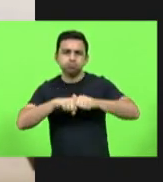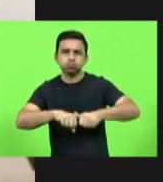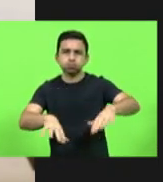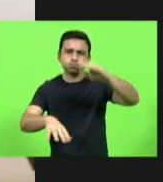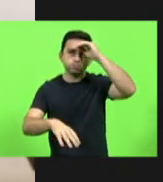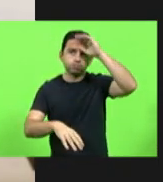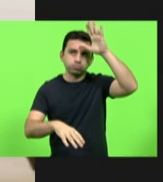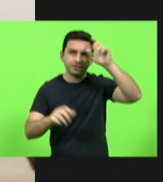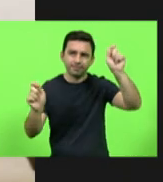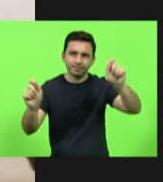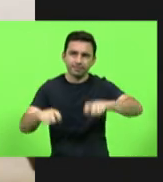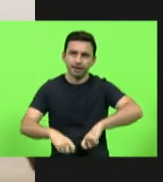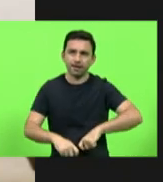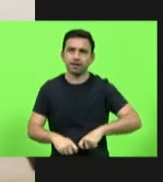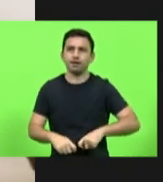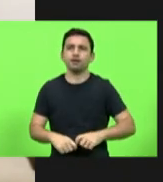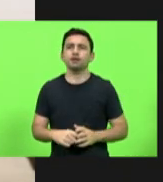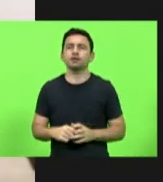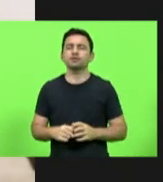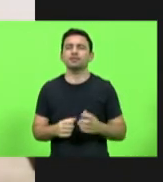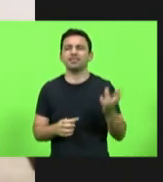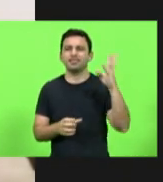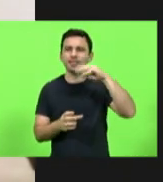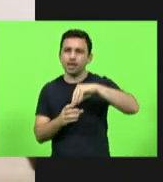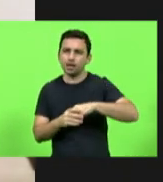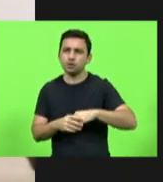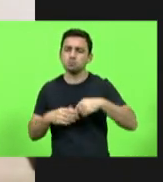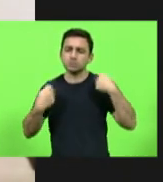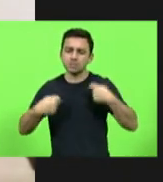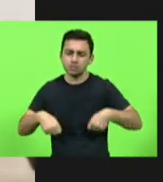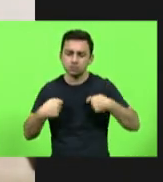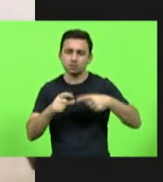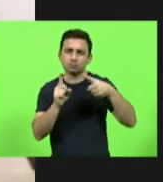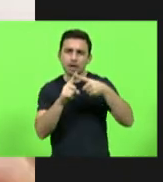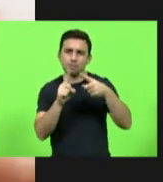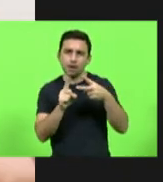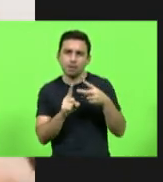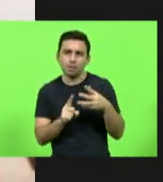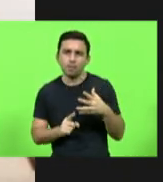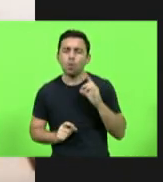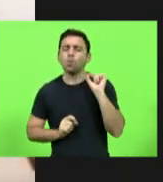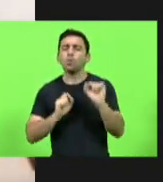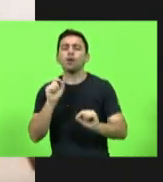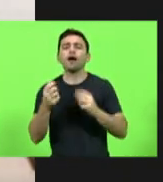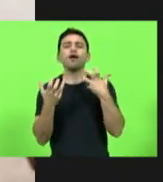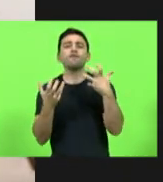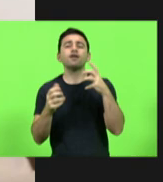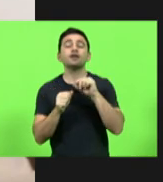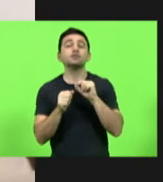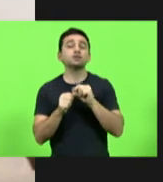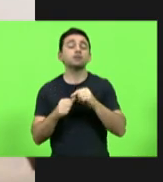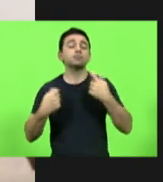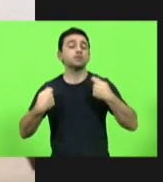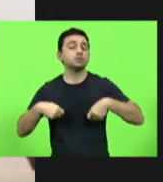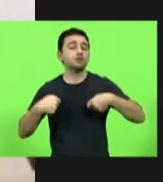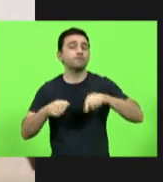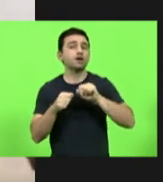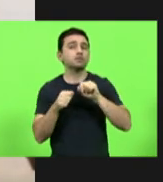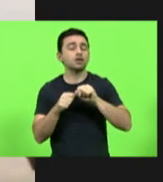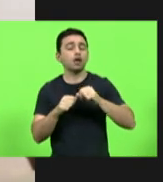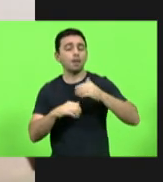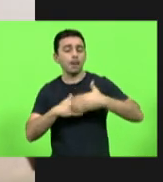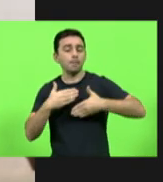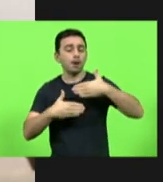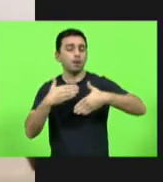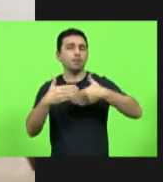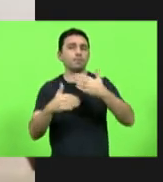de fato, construído dentro da necessidade do que se quer fazer e do que se precisa fazer dentro desse processo, né?